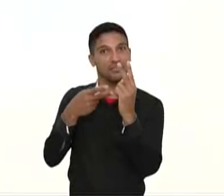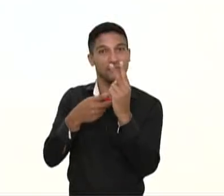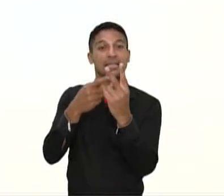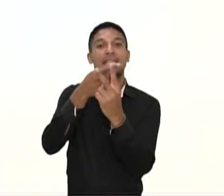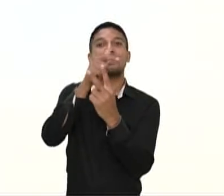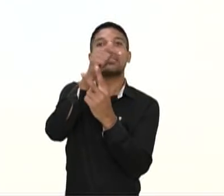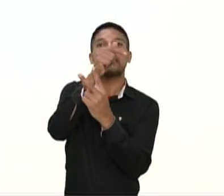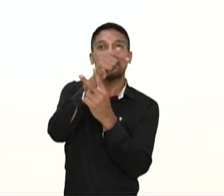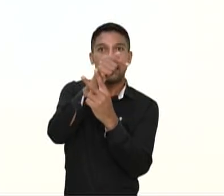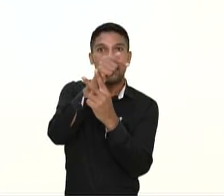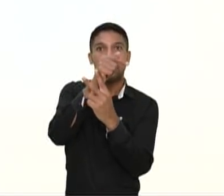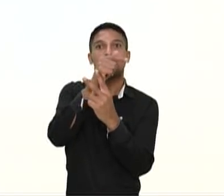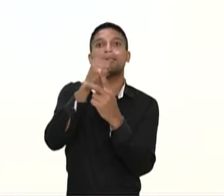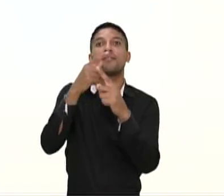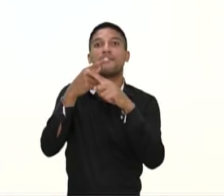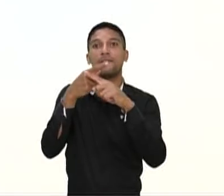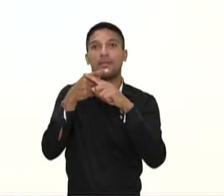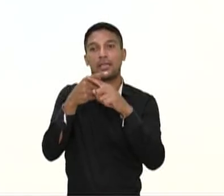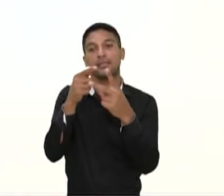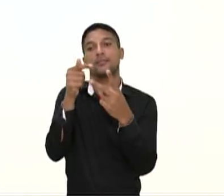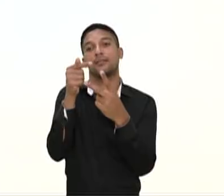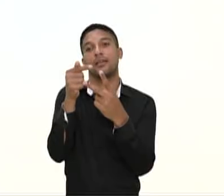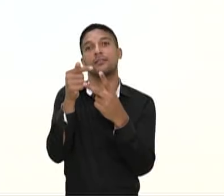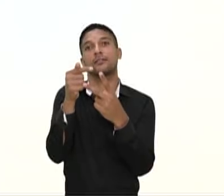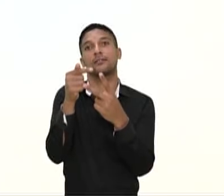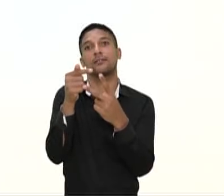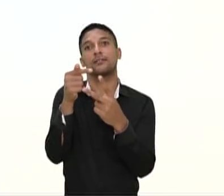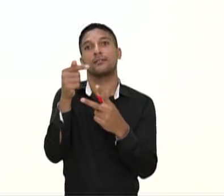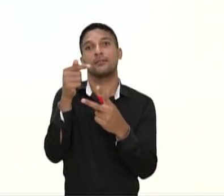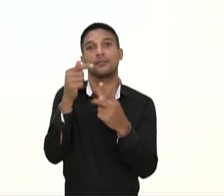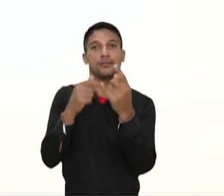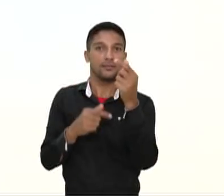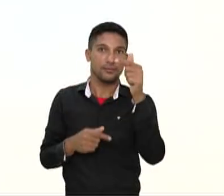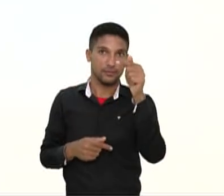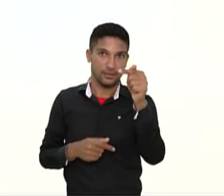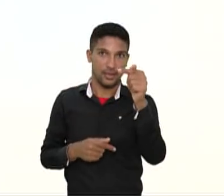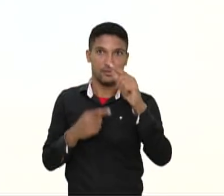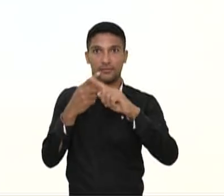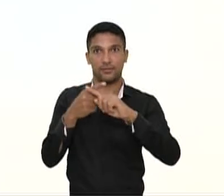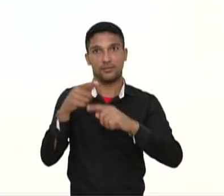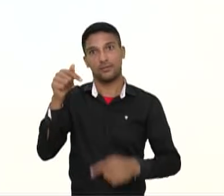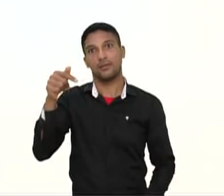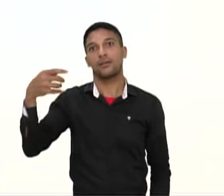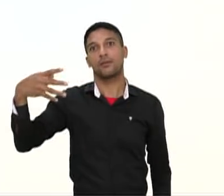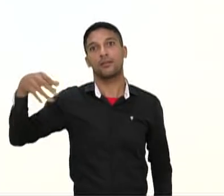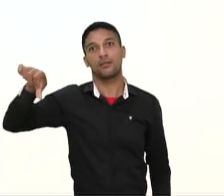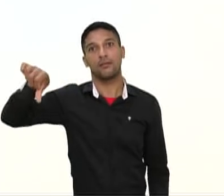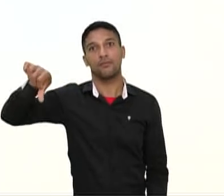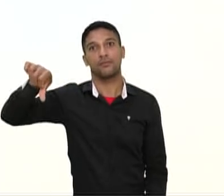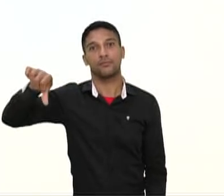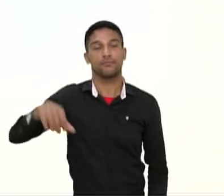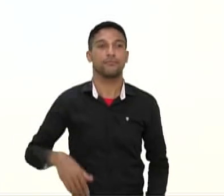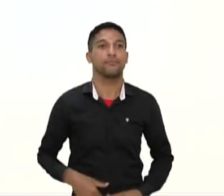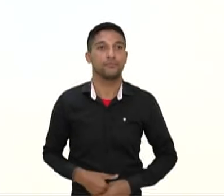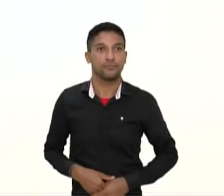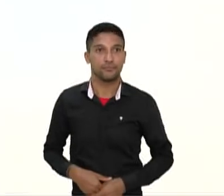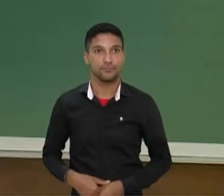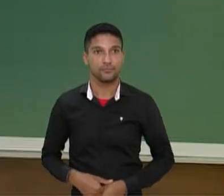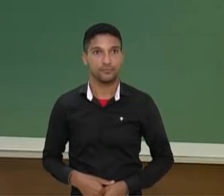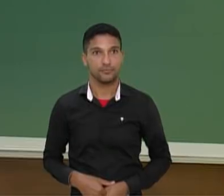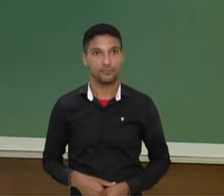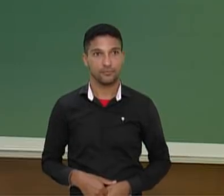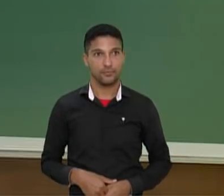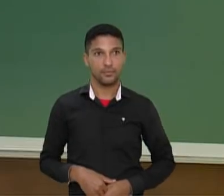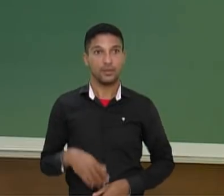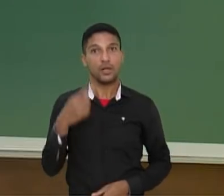49, ok? Então essa baita expressão aqui é a expressão que me dá o valor da área. Agora eu preciso